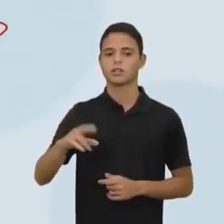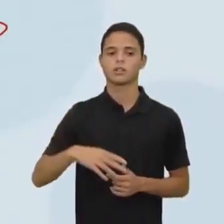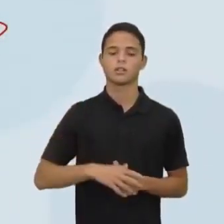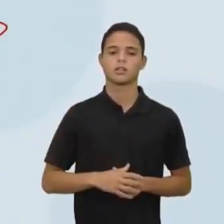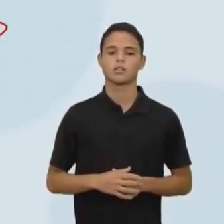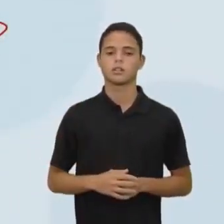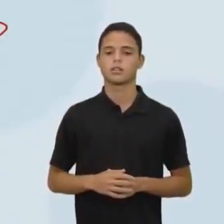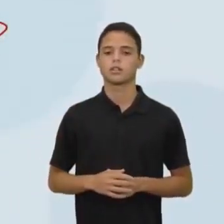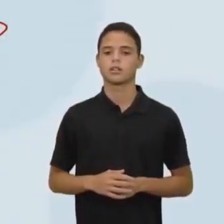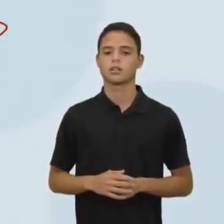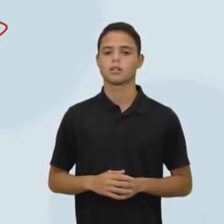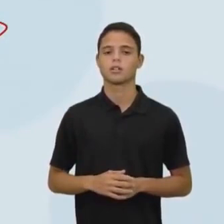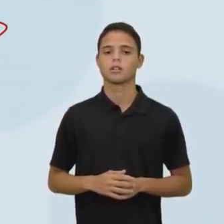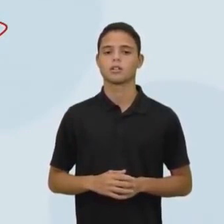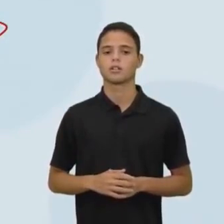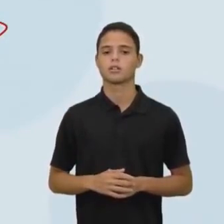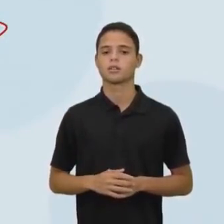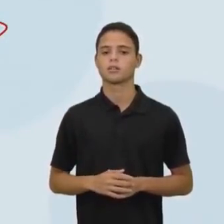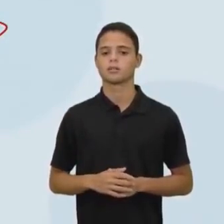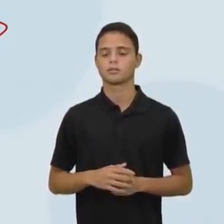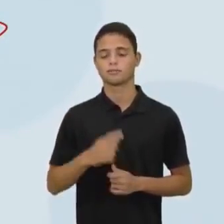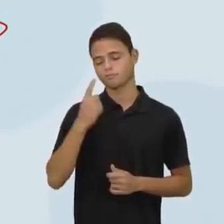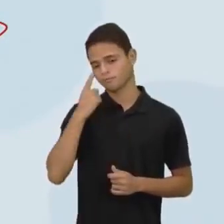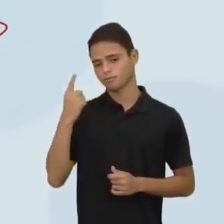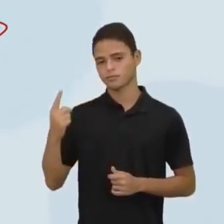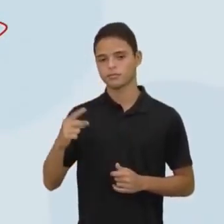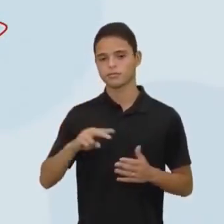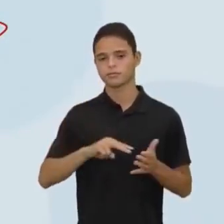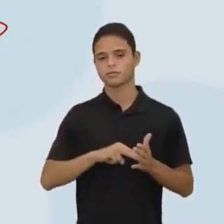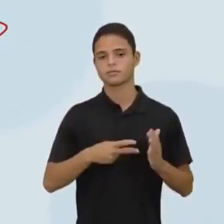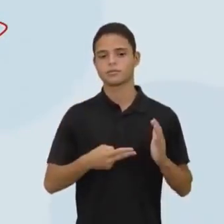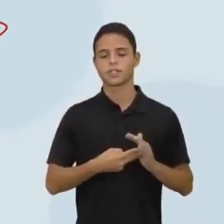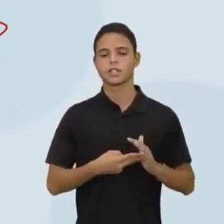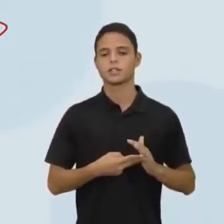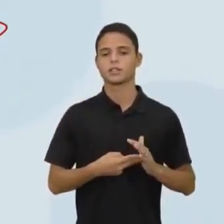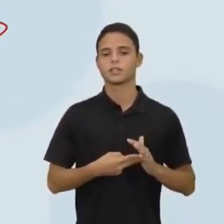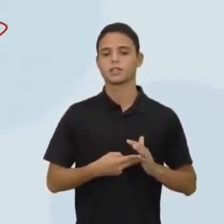porque eu confio no tamanho da minha letra, que vai ficar pequenininho.